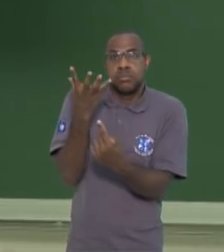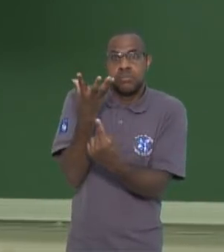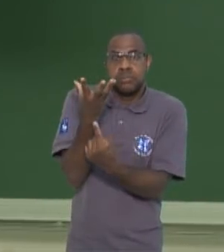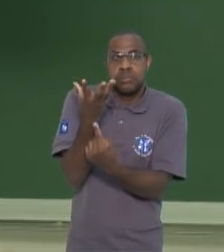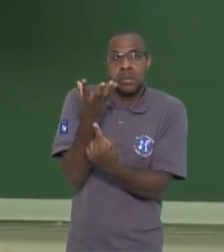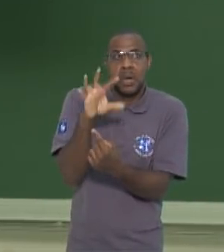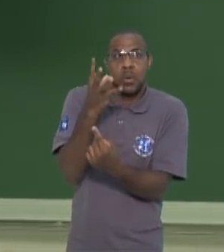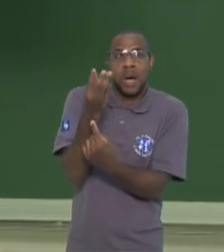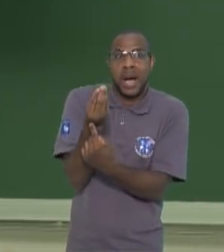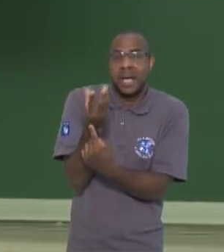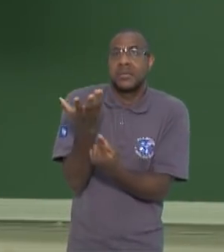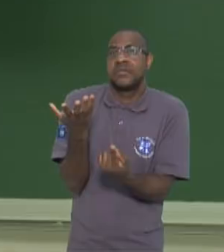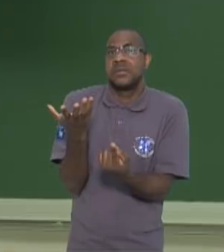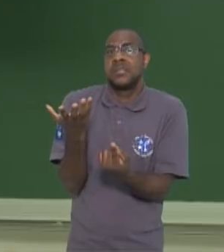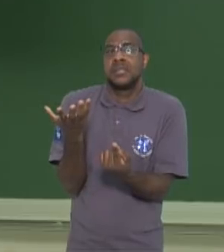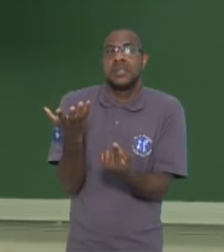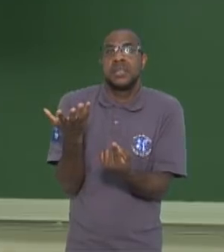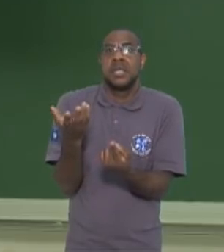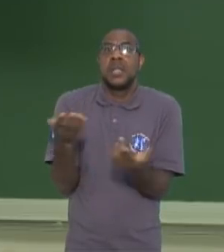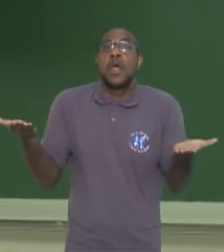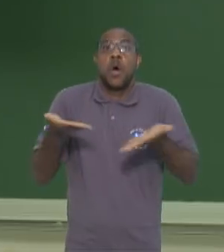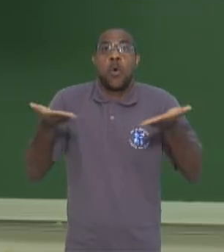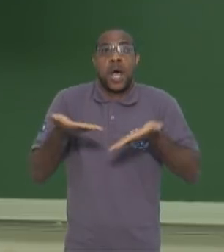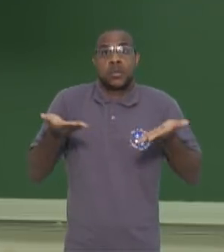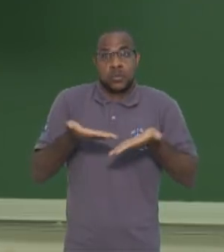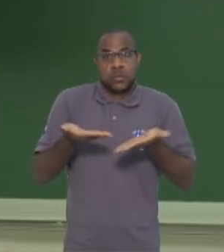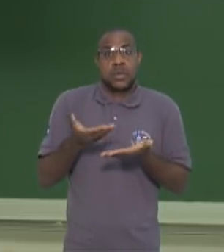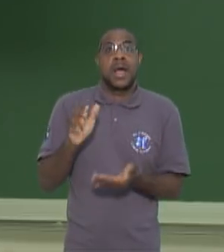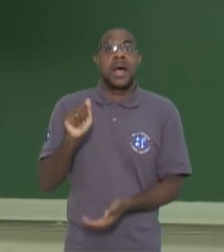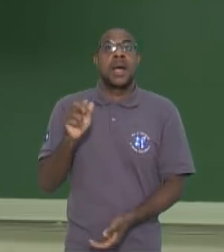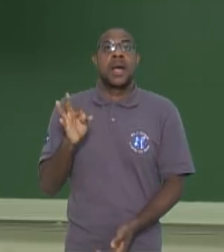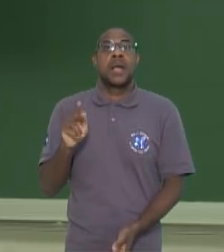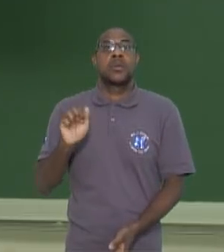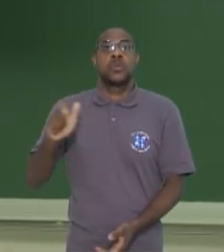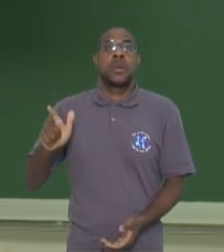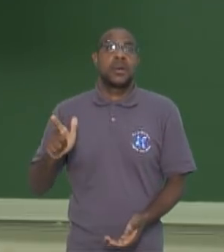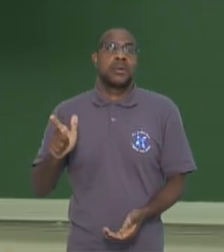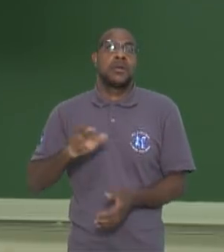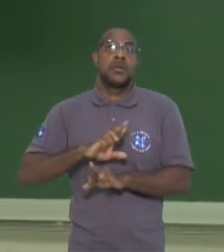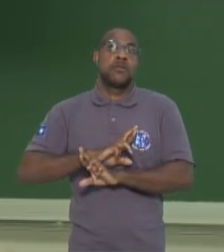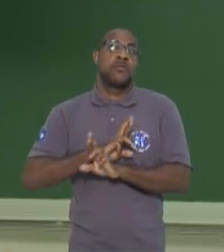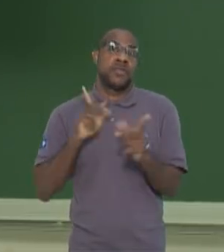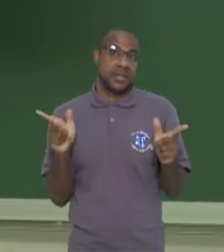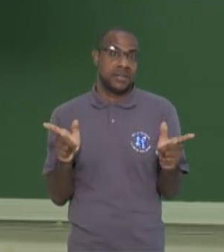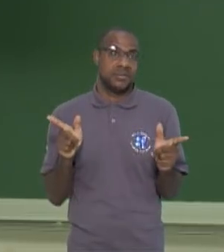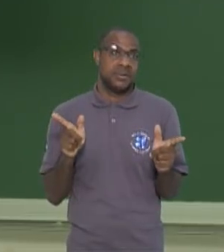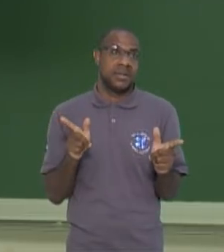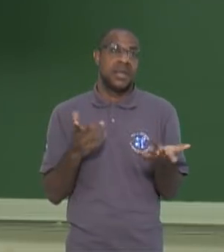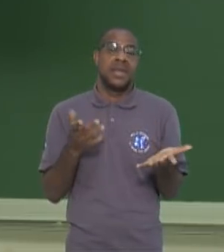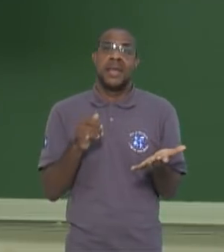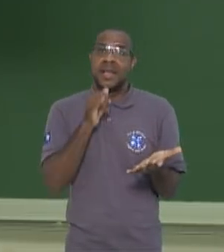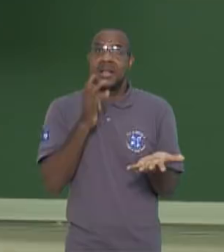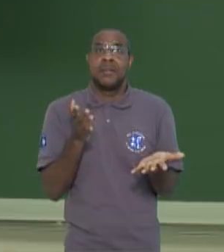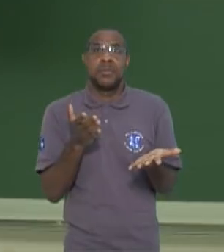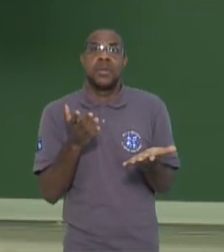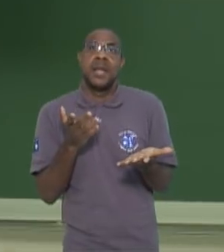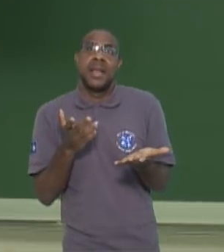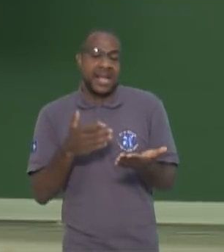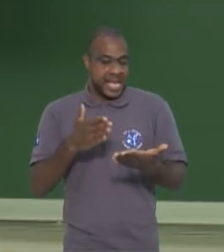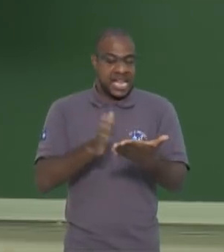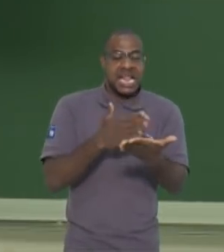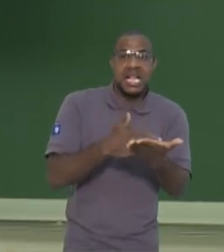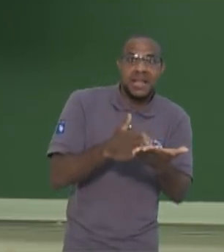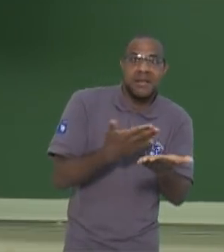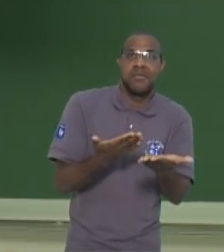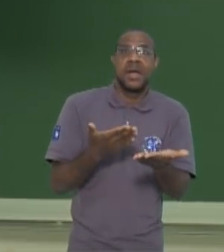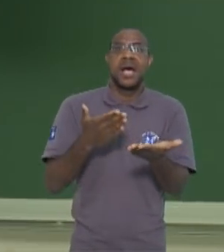sobre o Lobral nos livros escolares, por enquanto, porque eles estão começando a aparecer. E é um